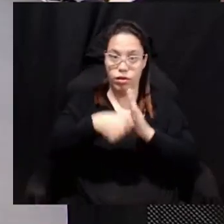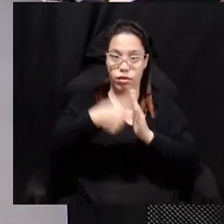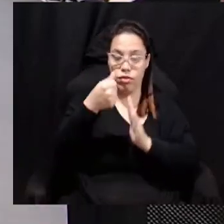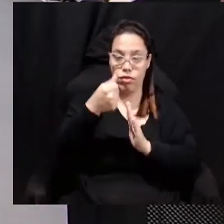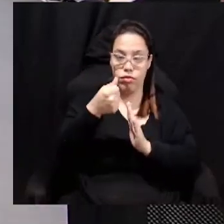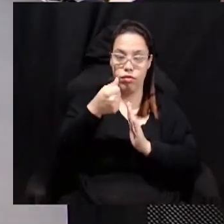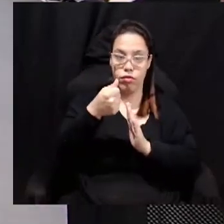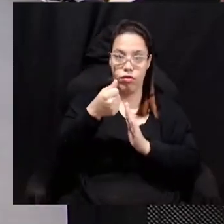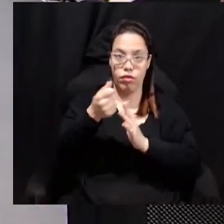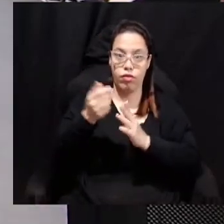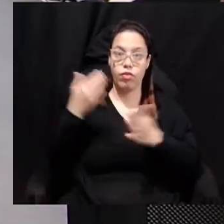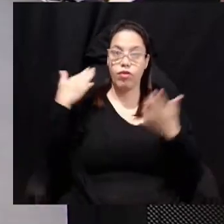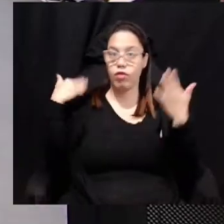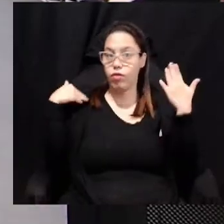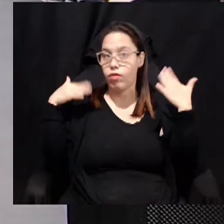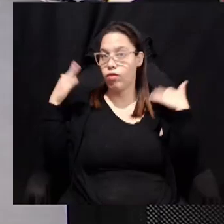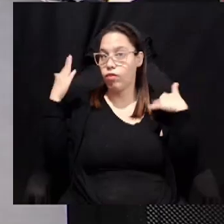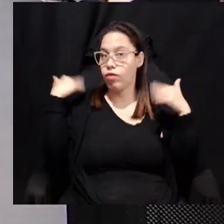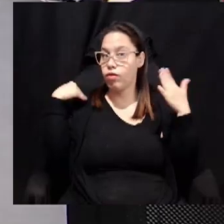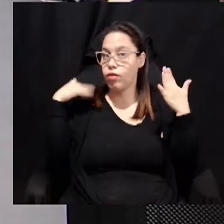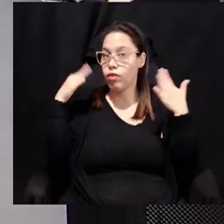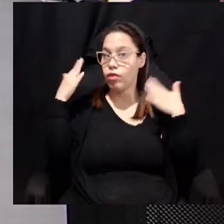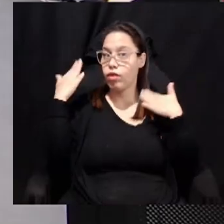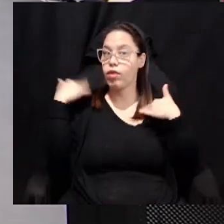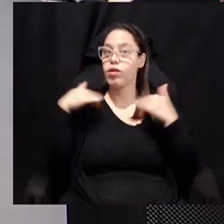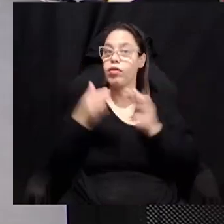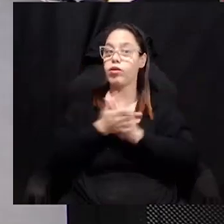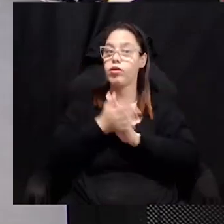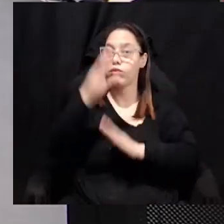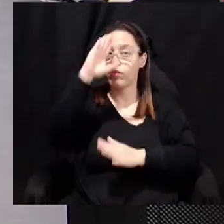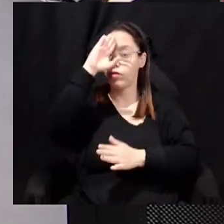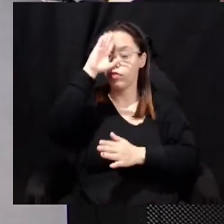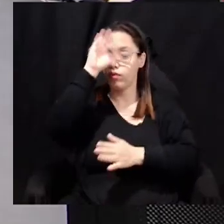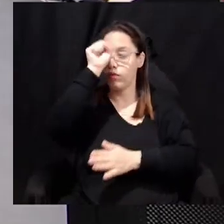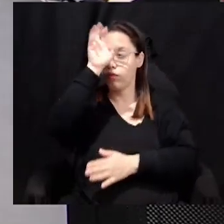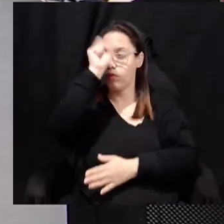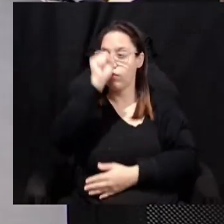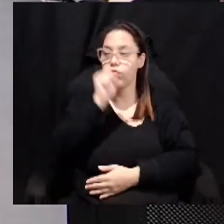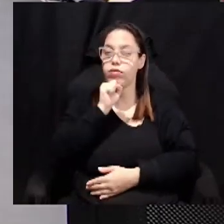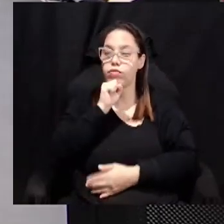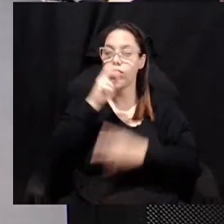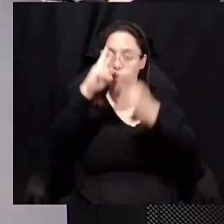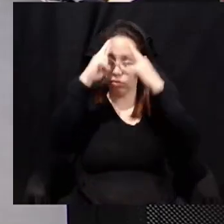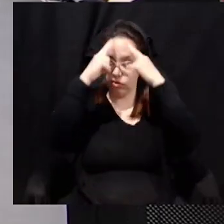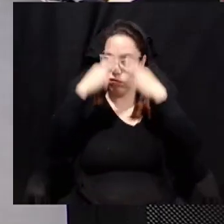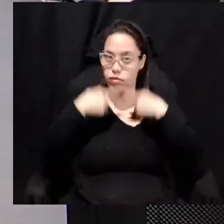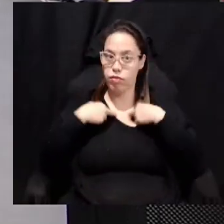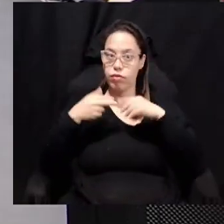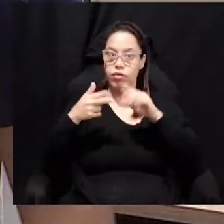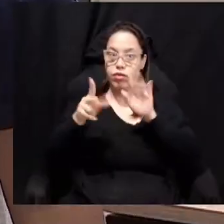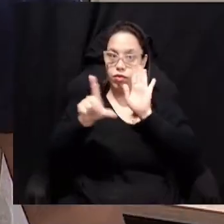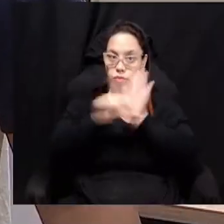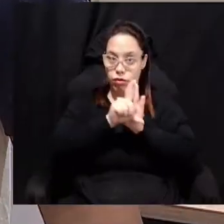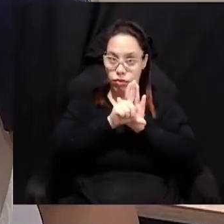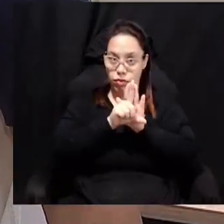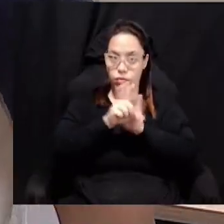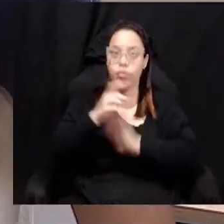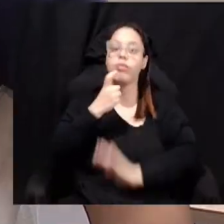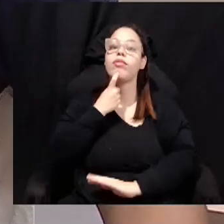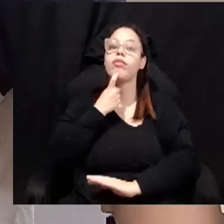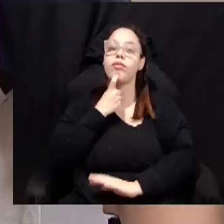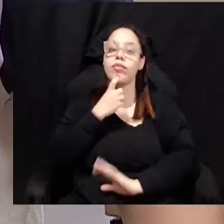passeio, e eu aprendi também que tem que respeitar as leis da cidade.